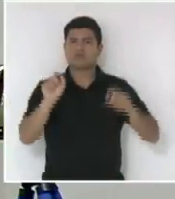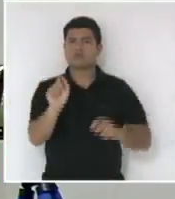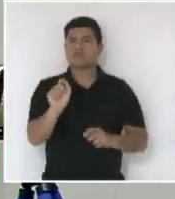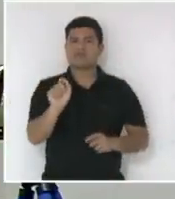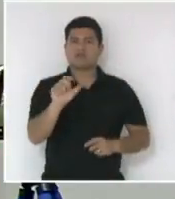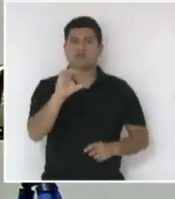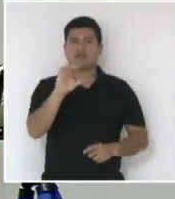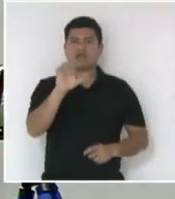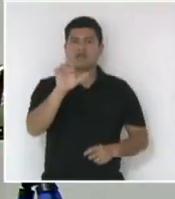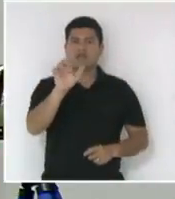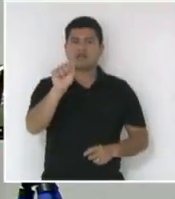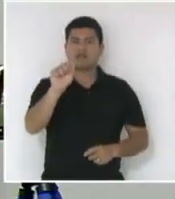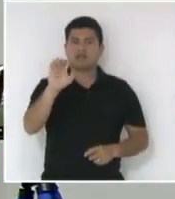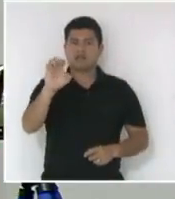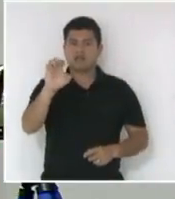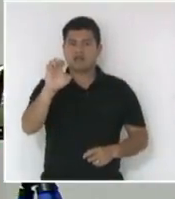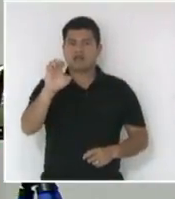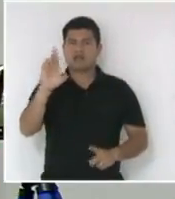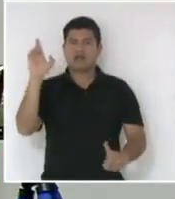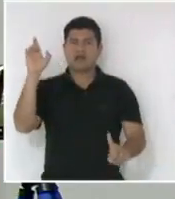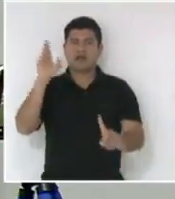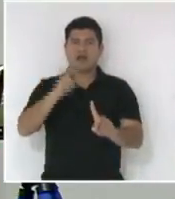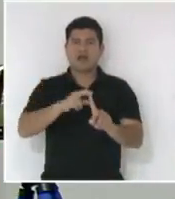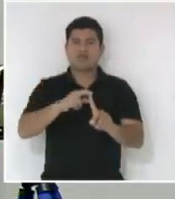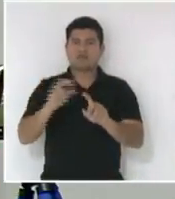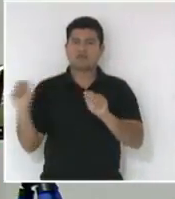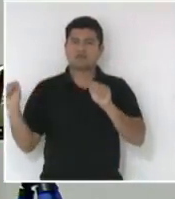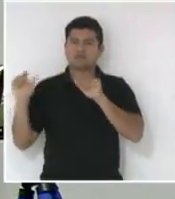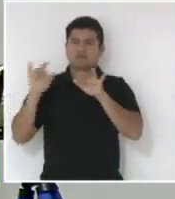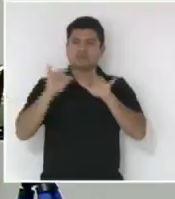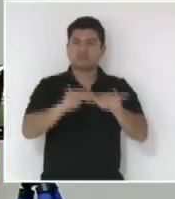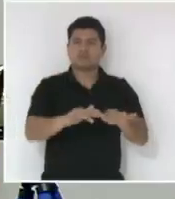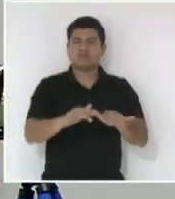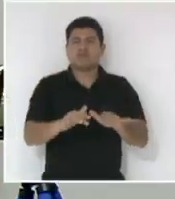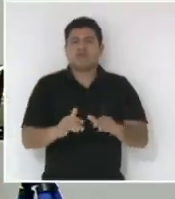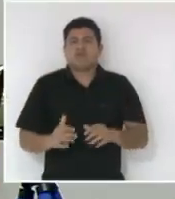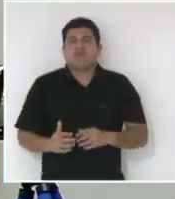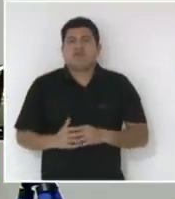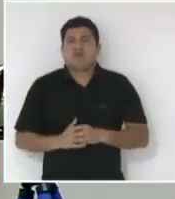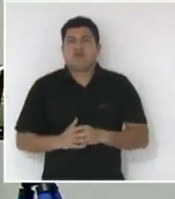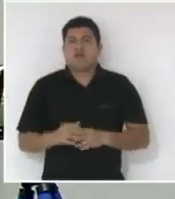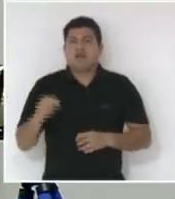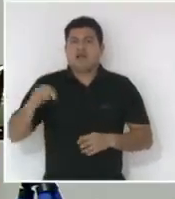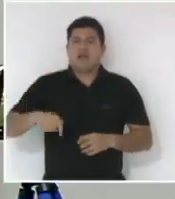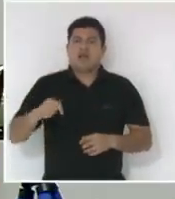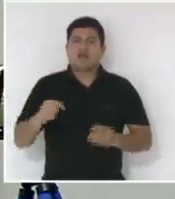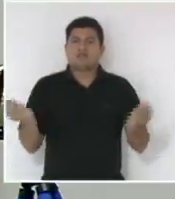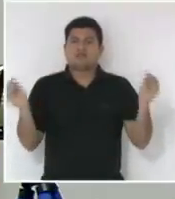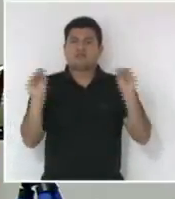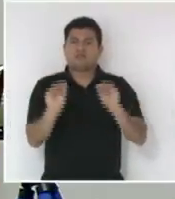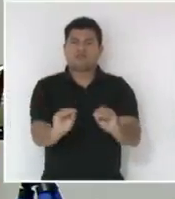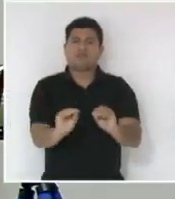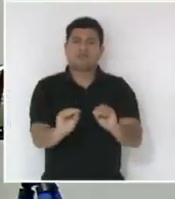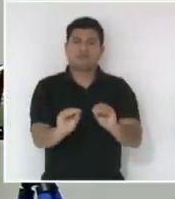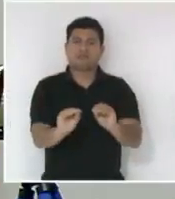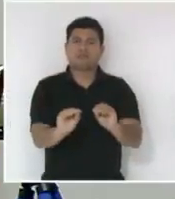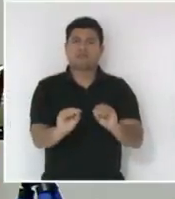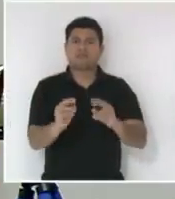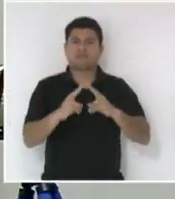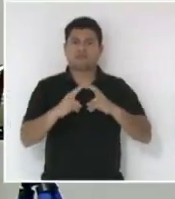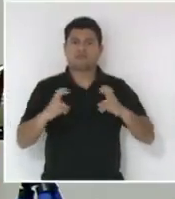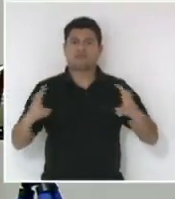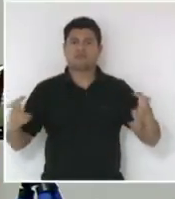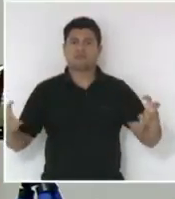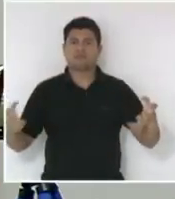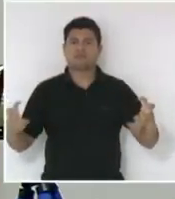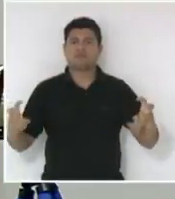o Centro de Referência do Imigrante, que está instalado aqui em Florianópolis, na